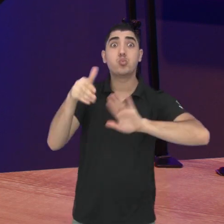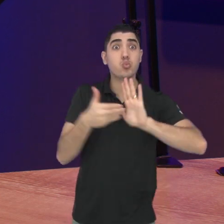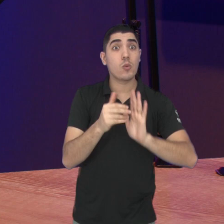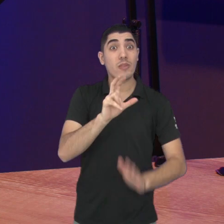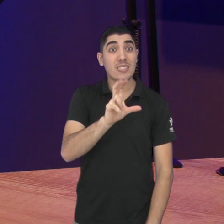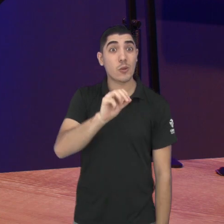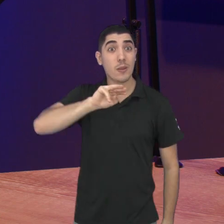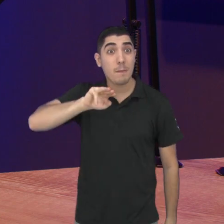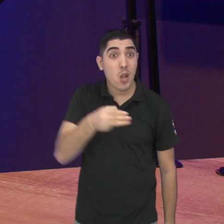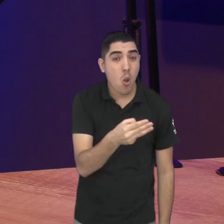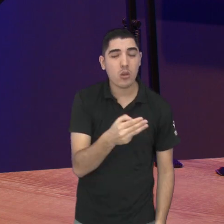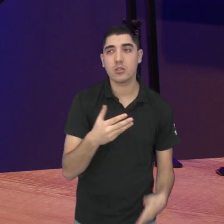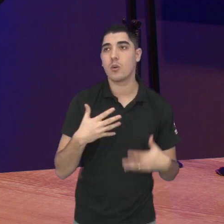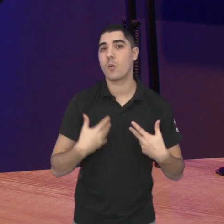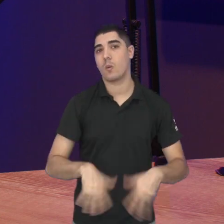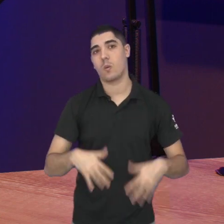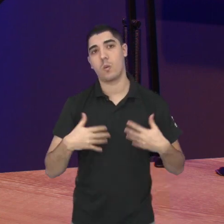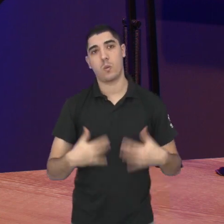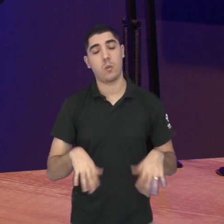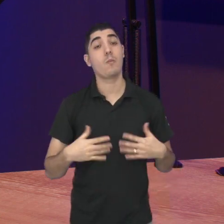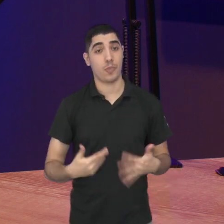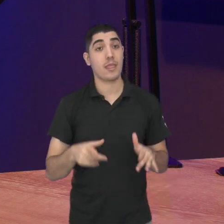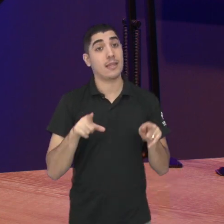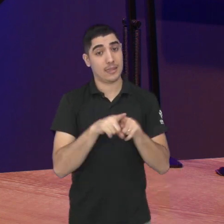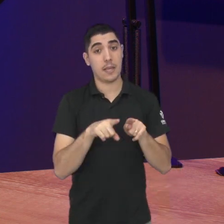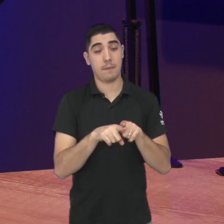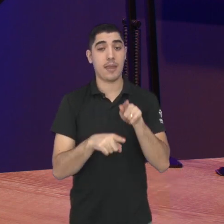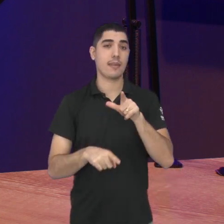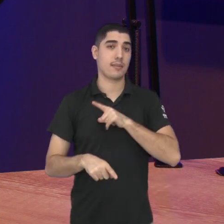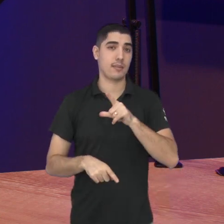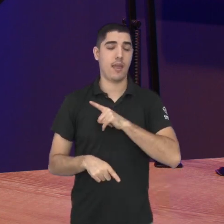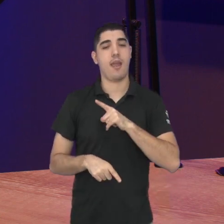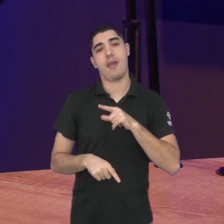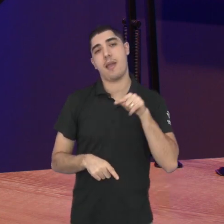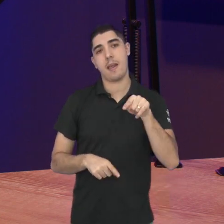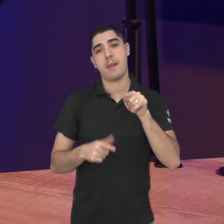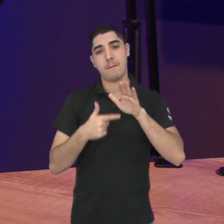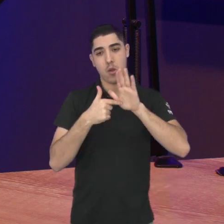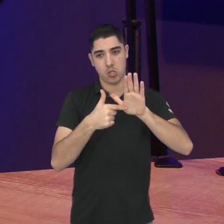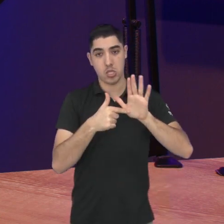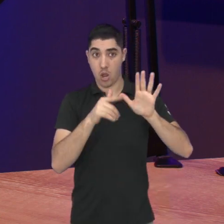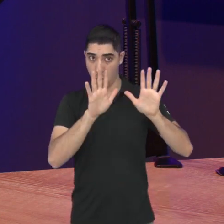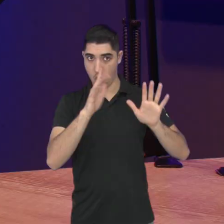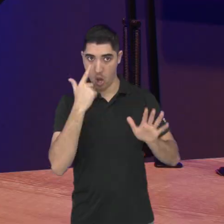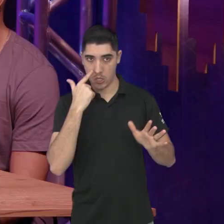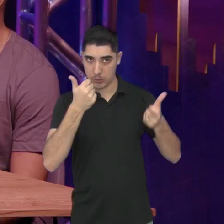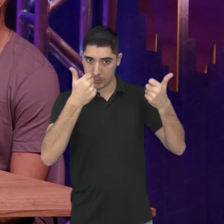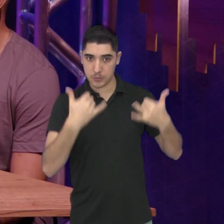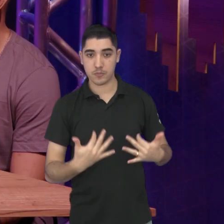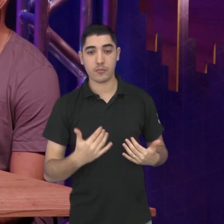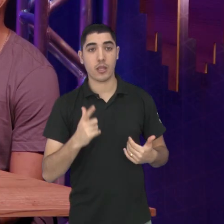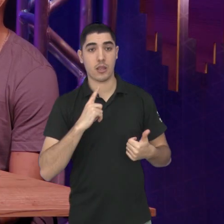coisa. E desse número, a gente tem também uma divisão. Eu vou até pegar aqui para vocês para falar com mais detalhes.